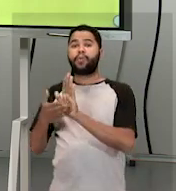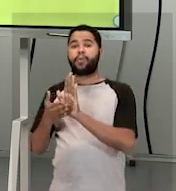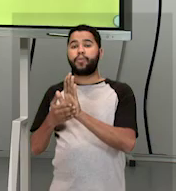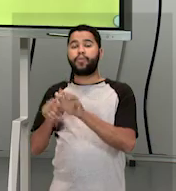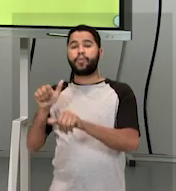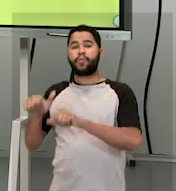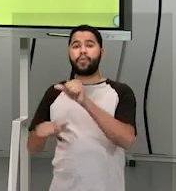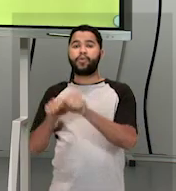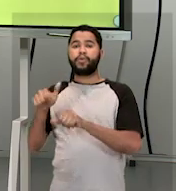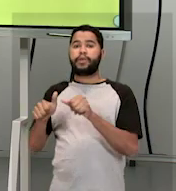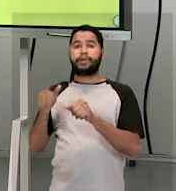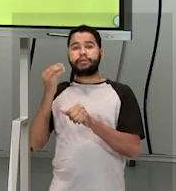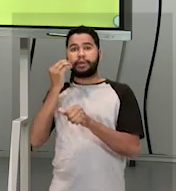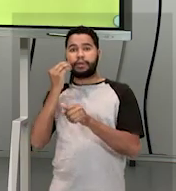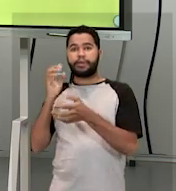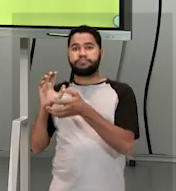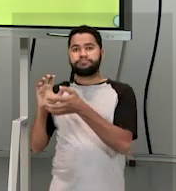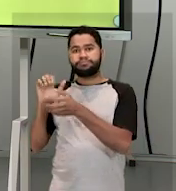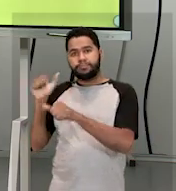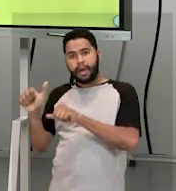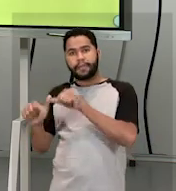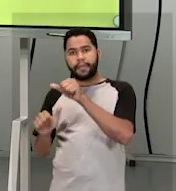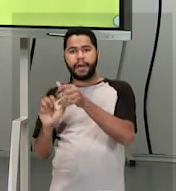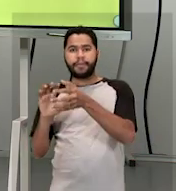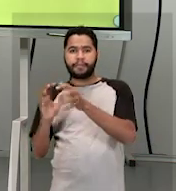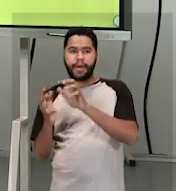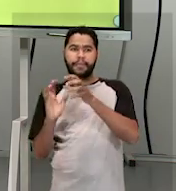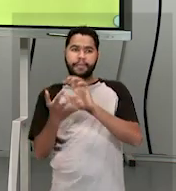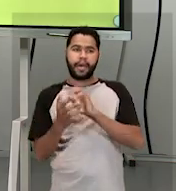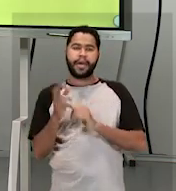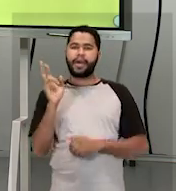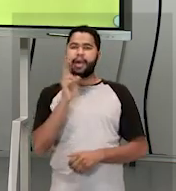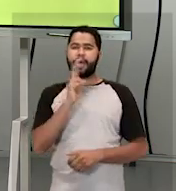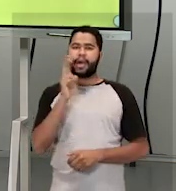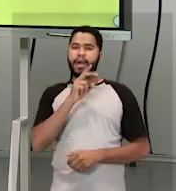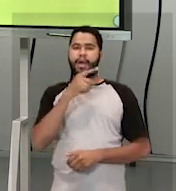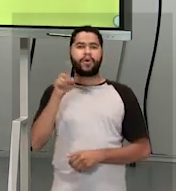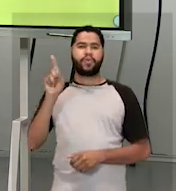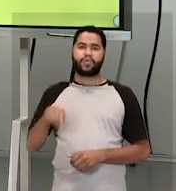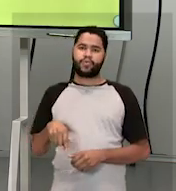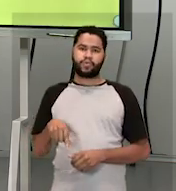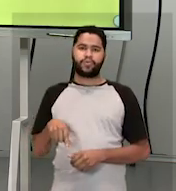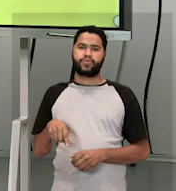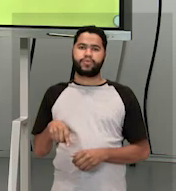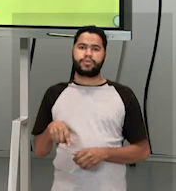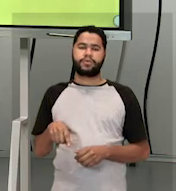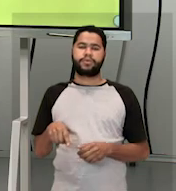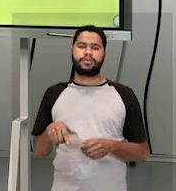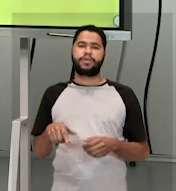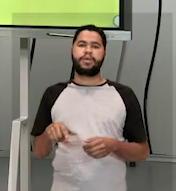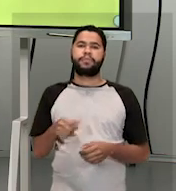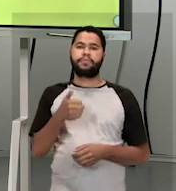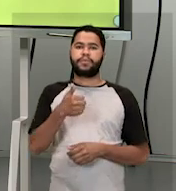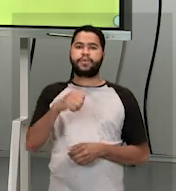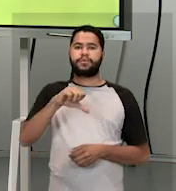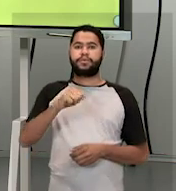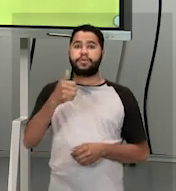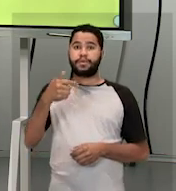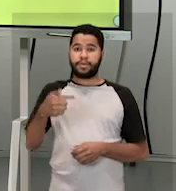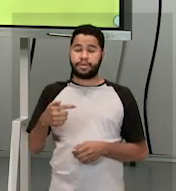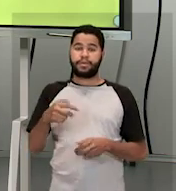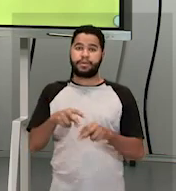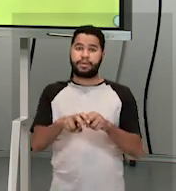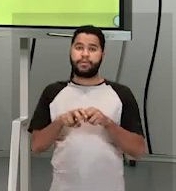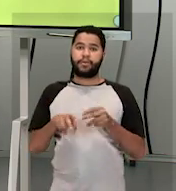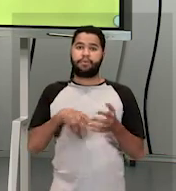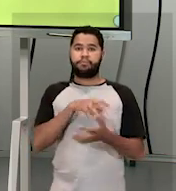mudanças por reformas, enfim. E a Rússia acaba saindo da Primeira Guerra Mundial em 1917, devido a